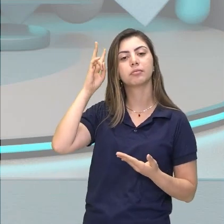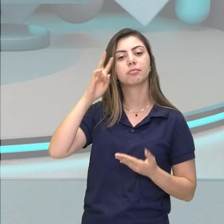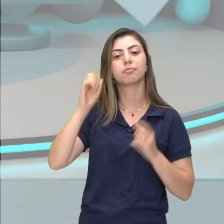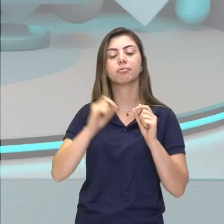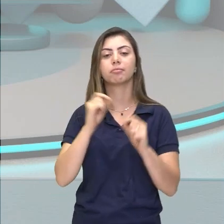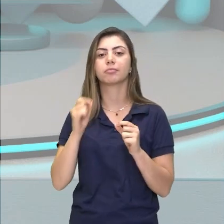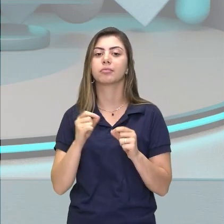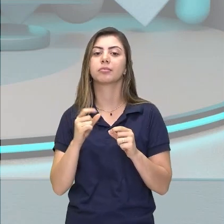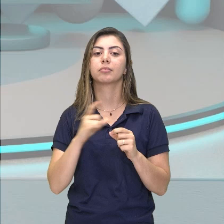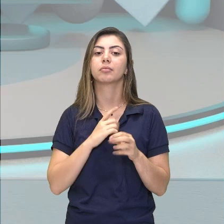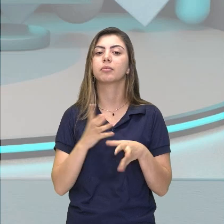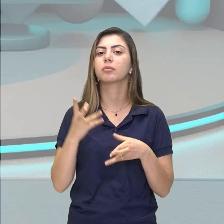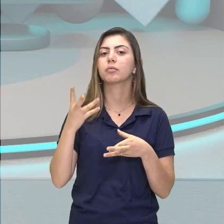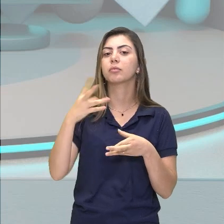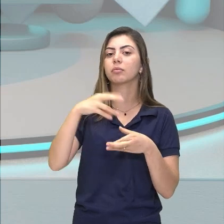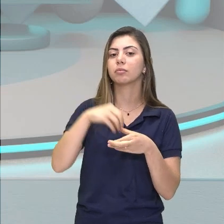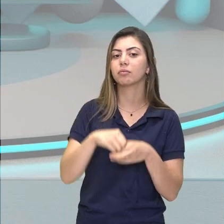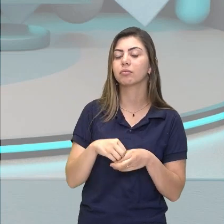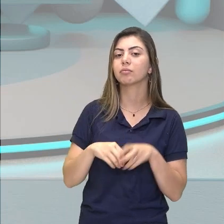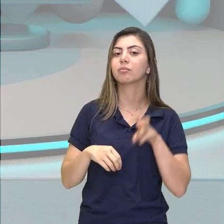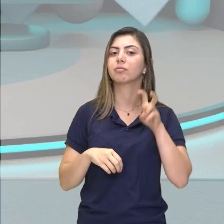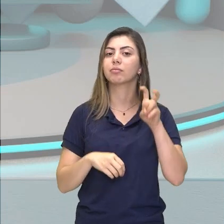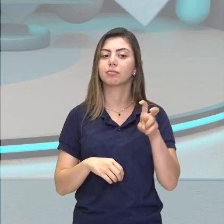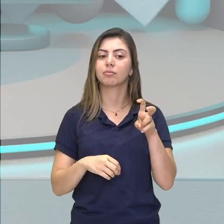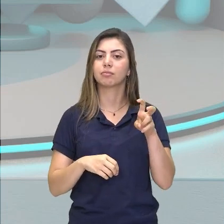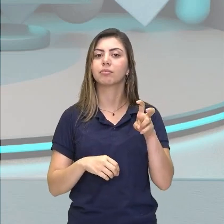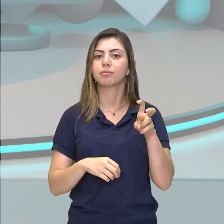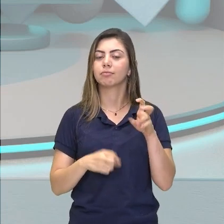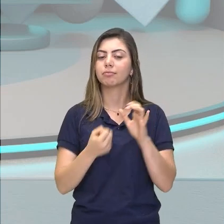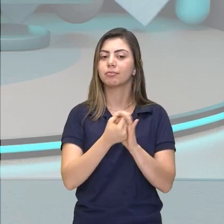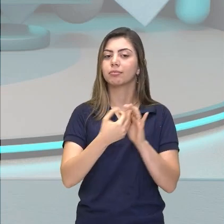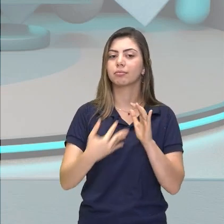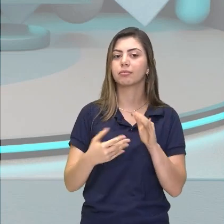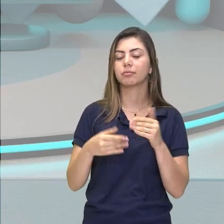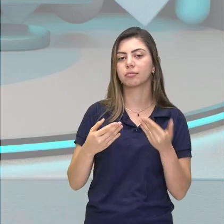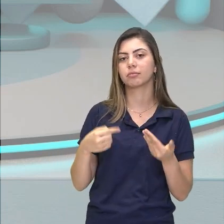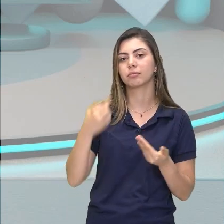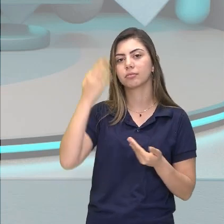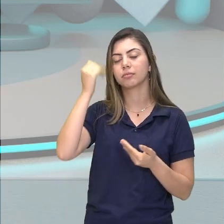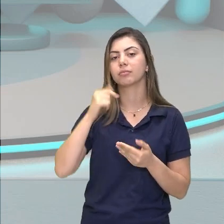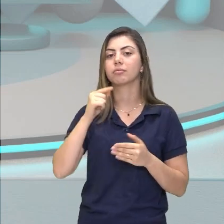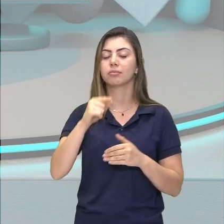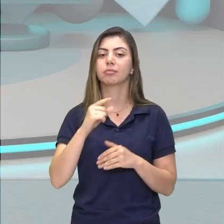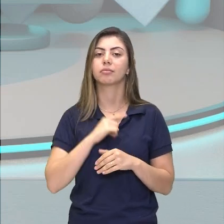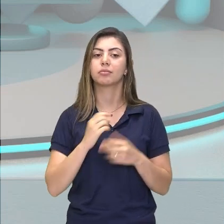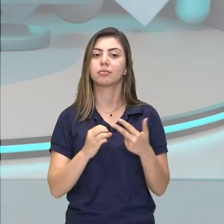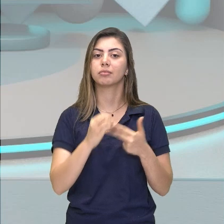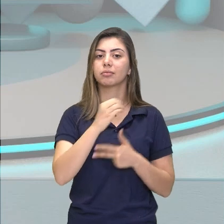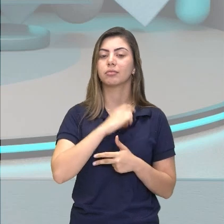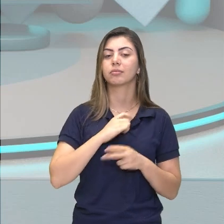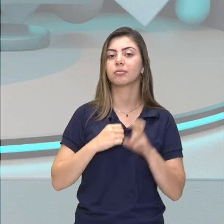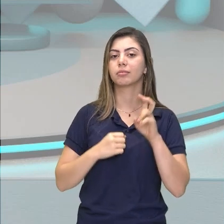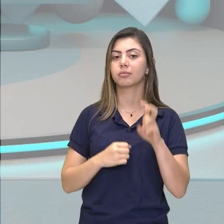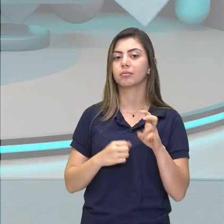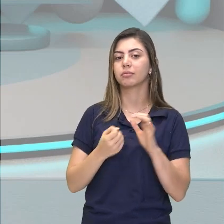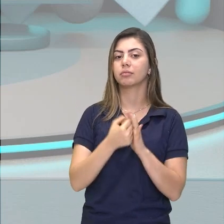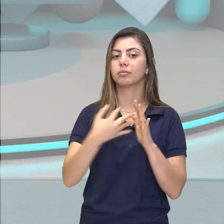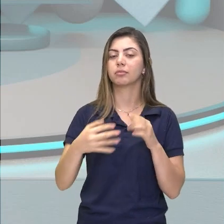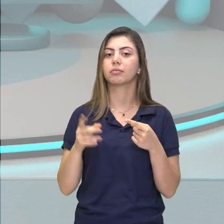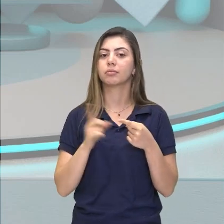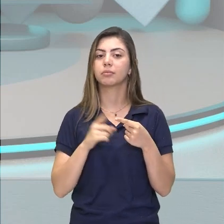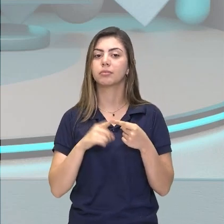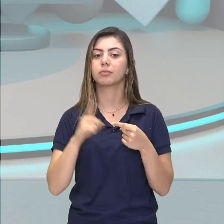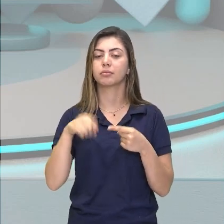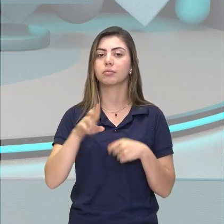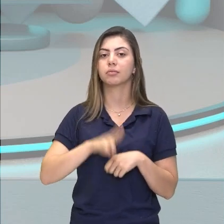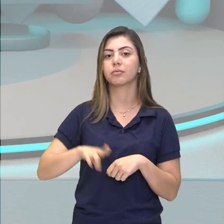tudo está contido dentro das 5 competências, né, do Enem. O Enem trabalha com 5 competências. A primeira vai falar da questão da formalidade da